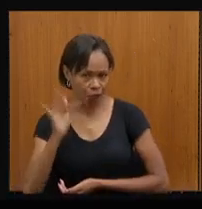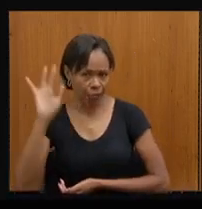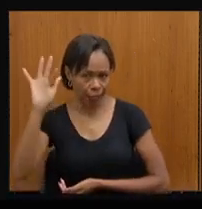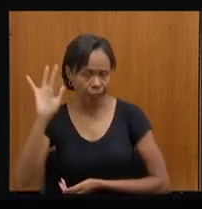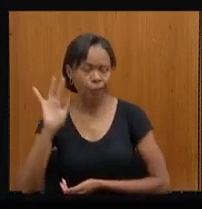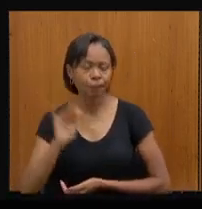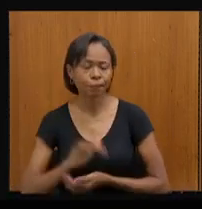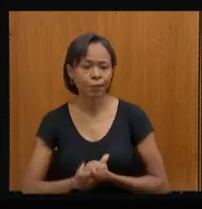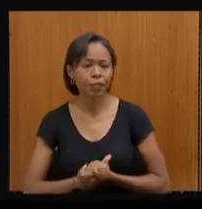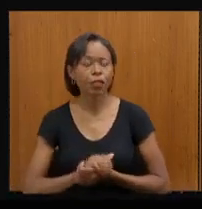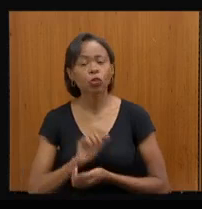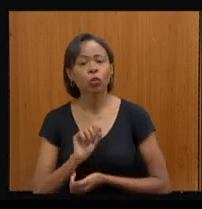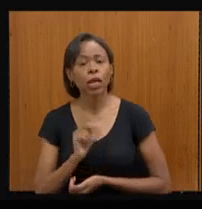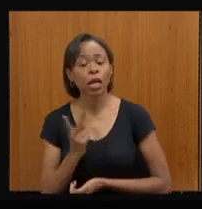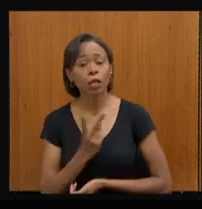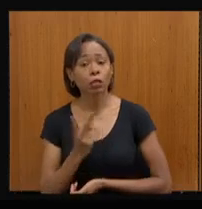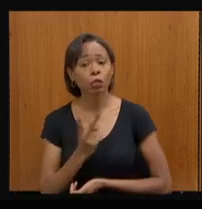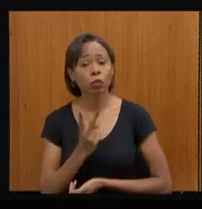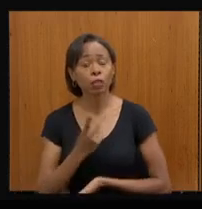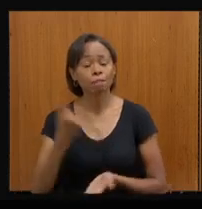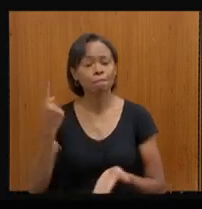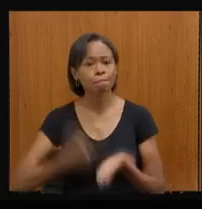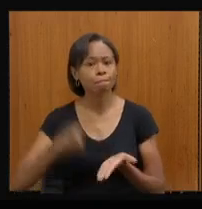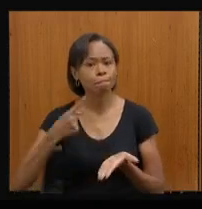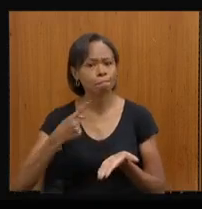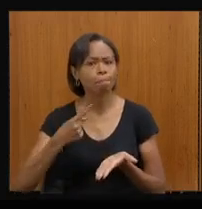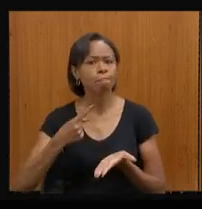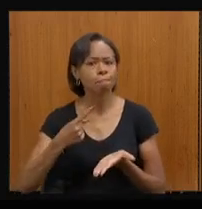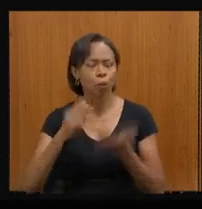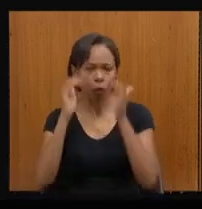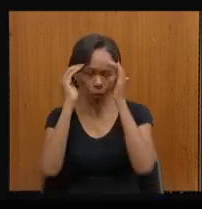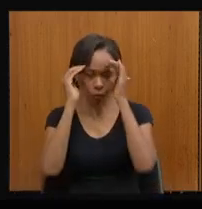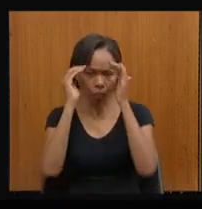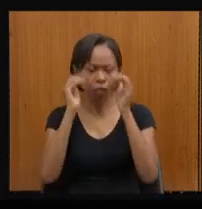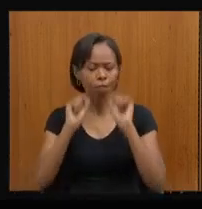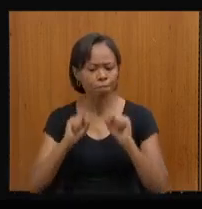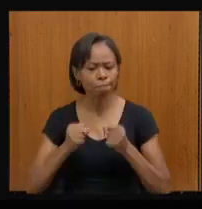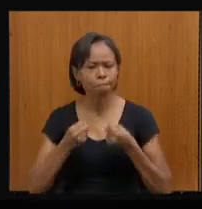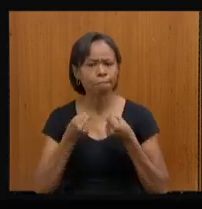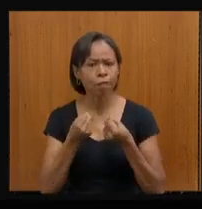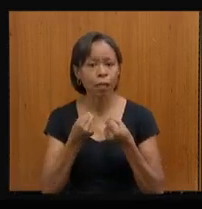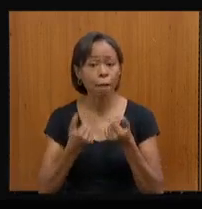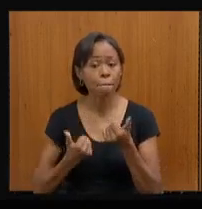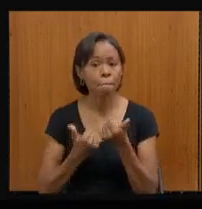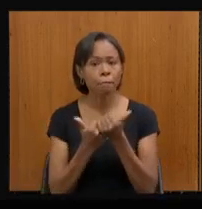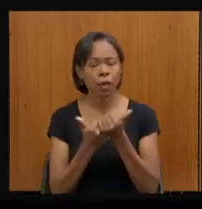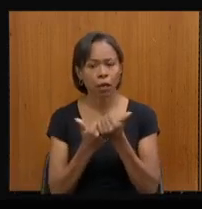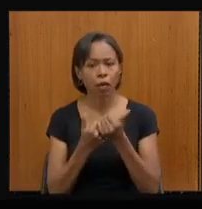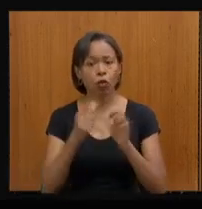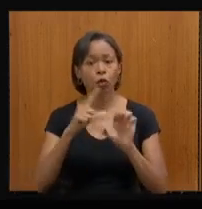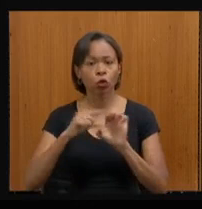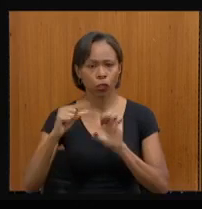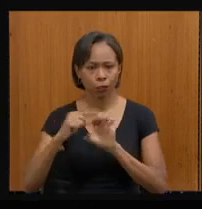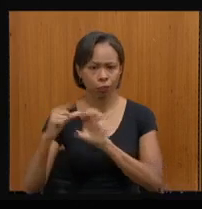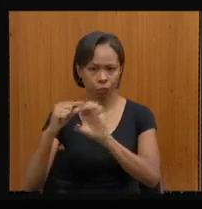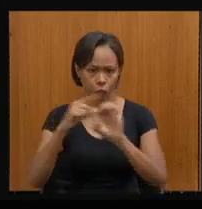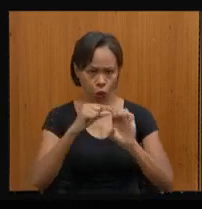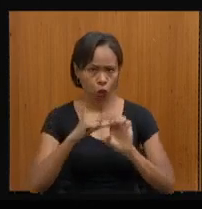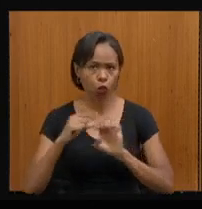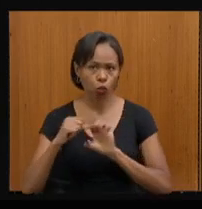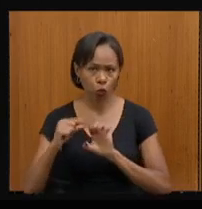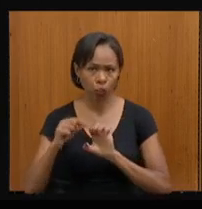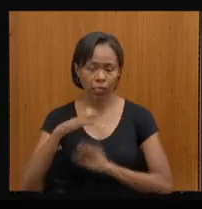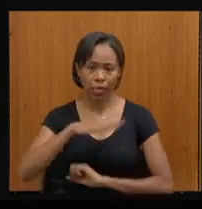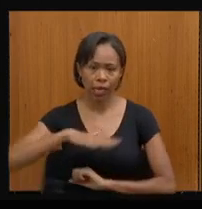assume compromisso de digitar todos os seus dispostos a apoiar os empreendedores desse